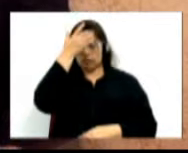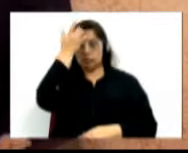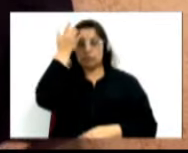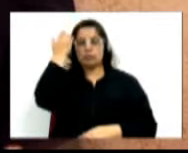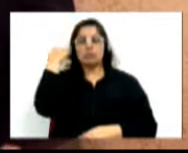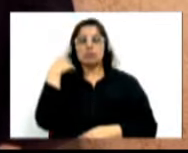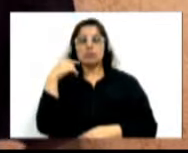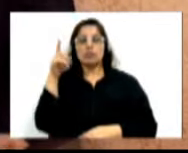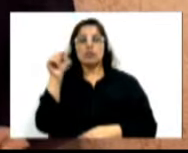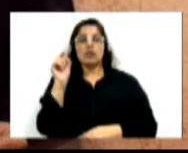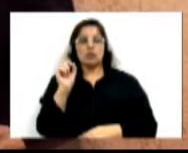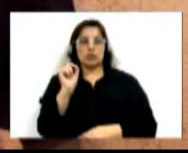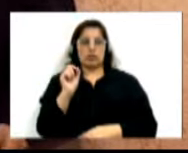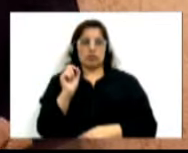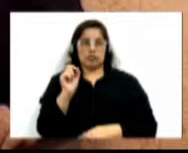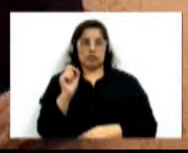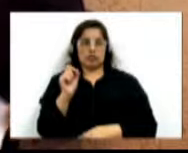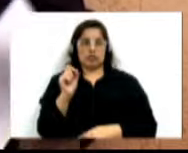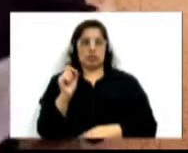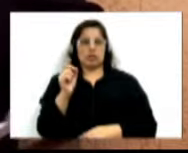homens que o cercam.